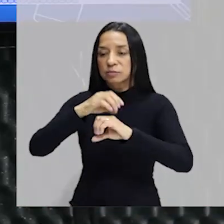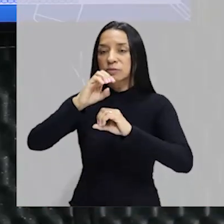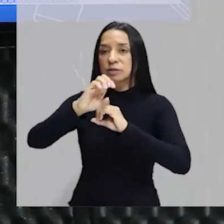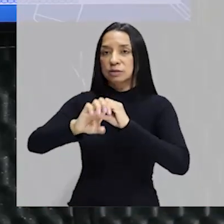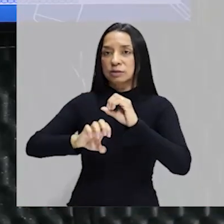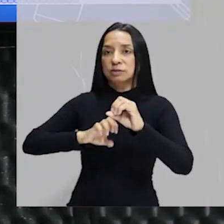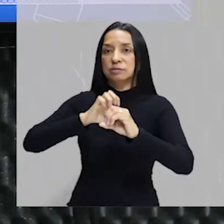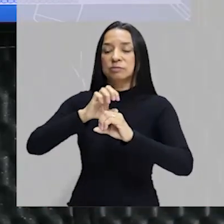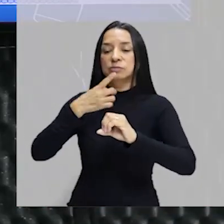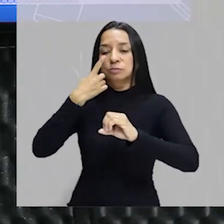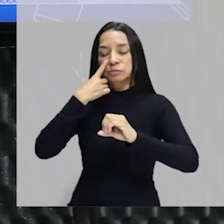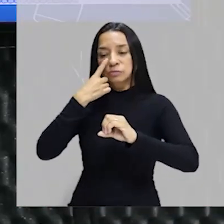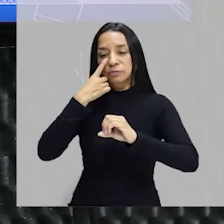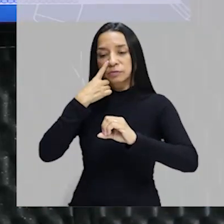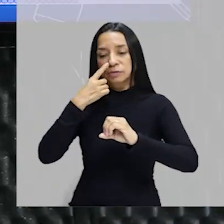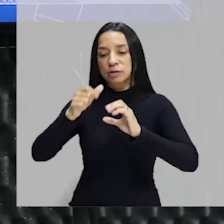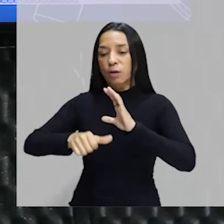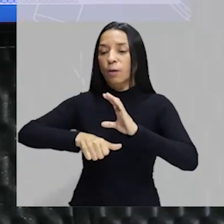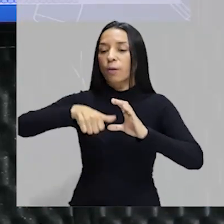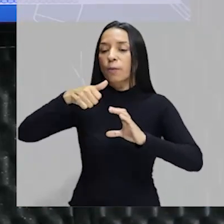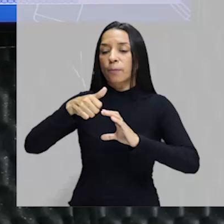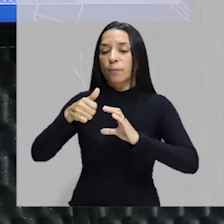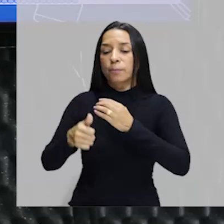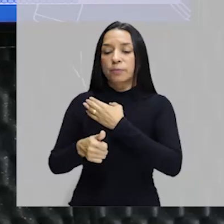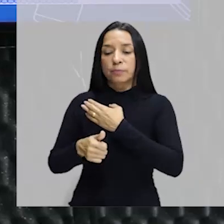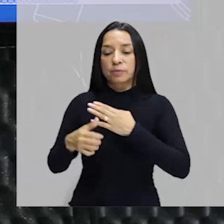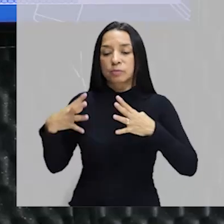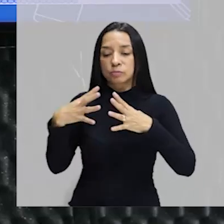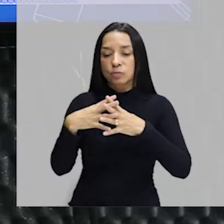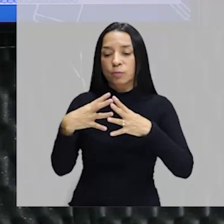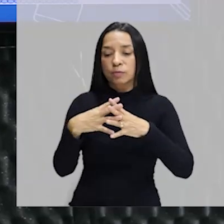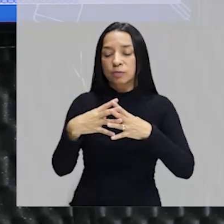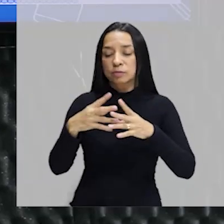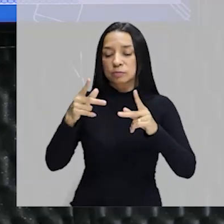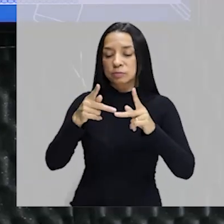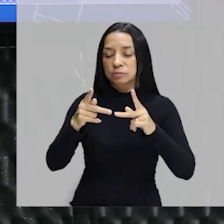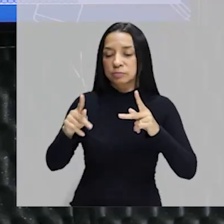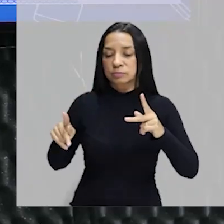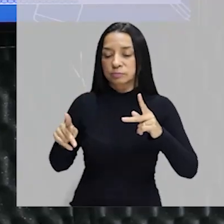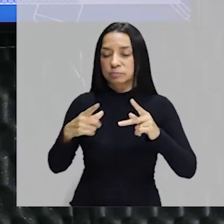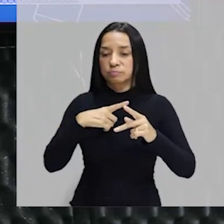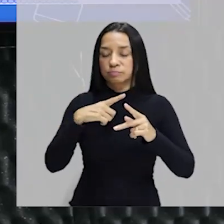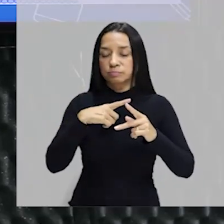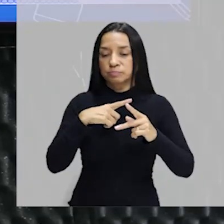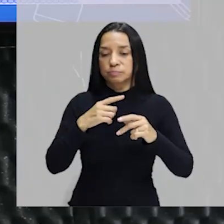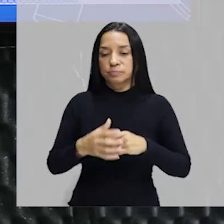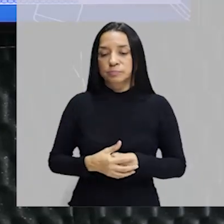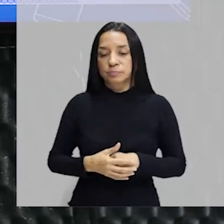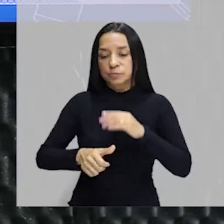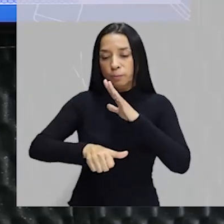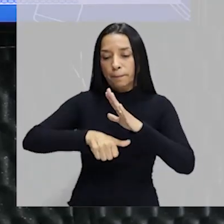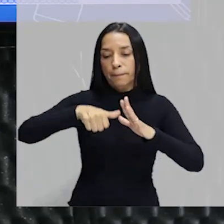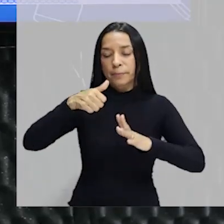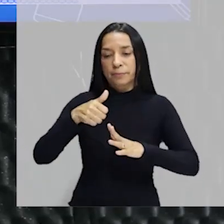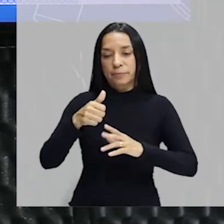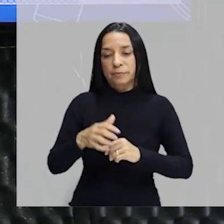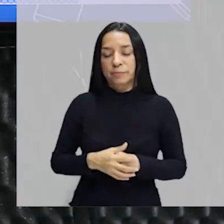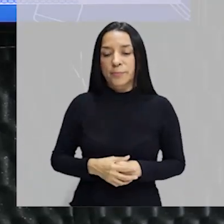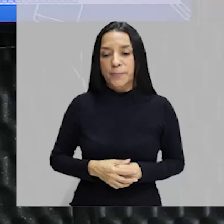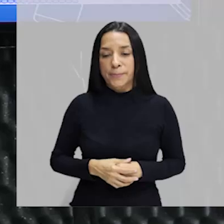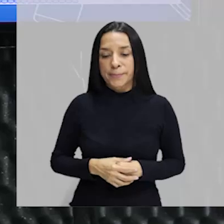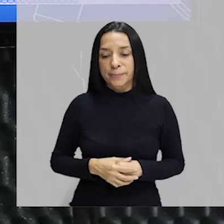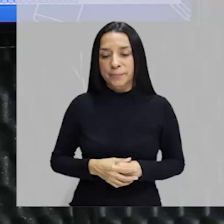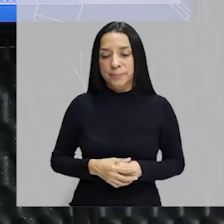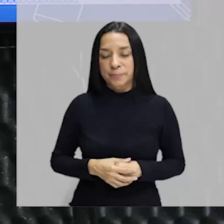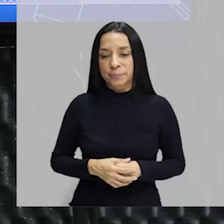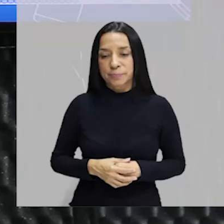Veja, esse é o primeiro complexo proteico, aqui eu tenho o primeiro aqui, tá?